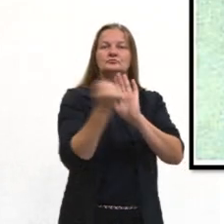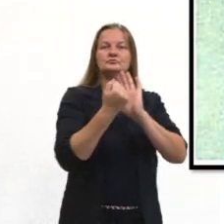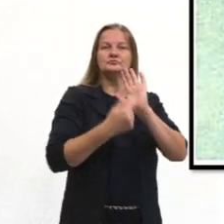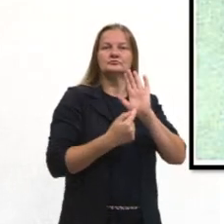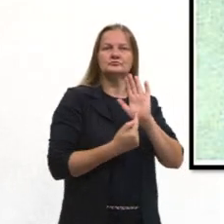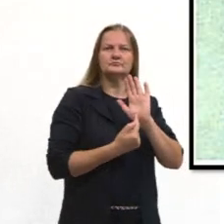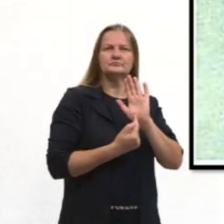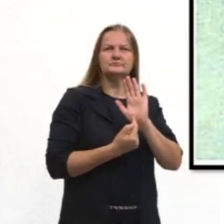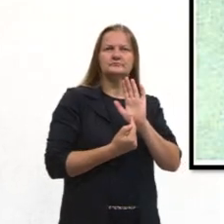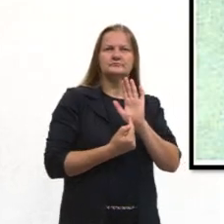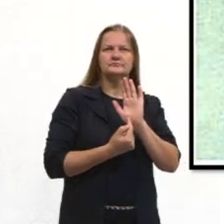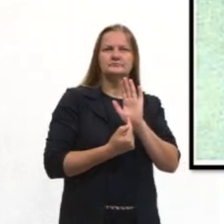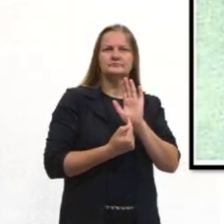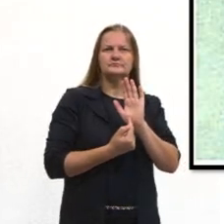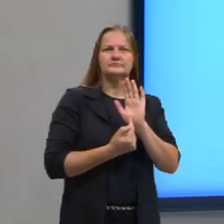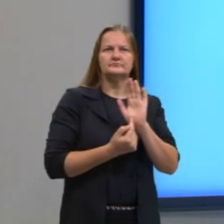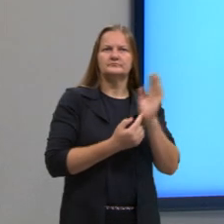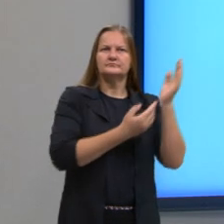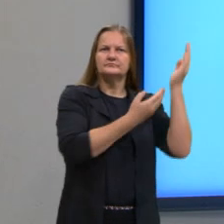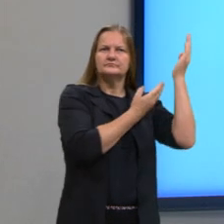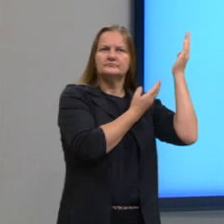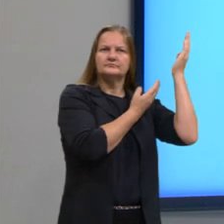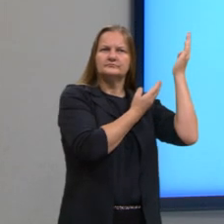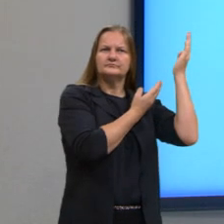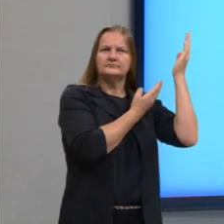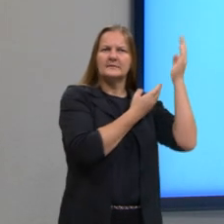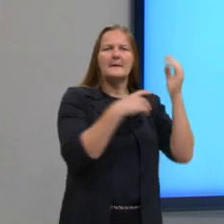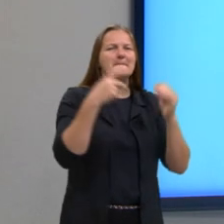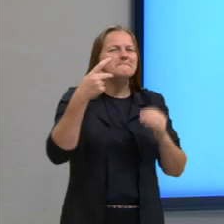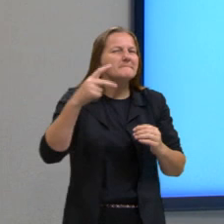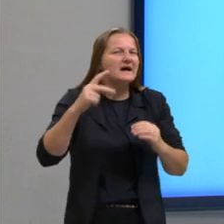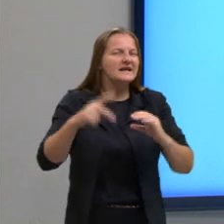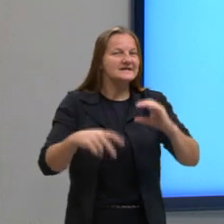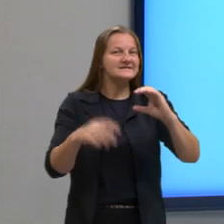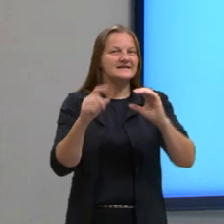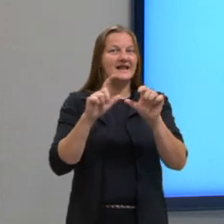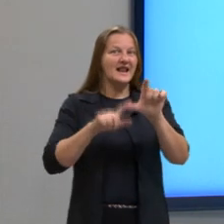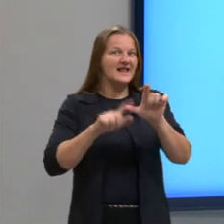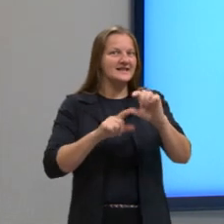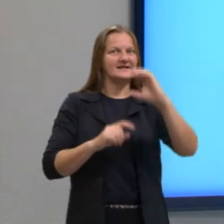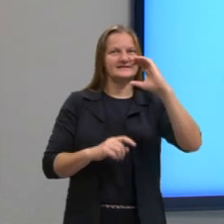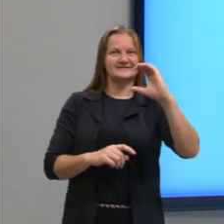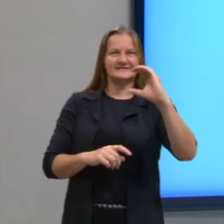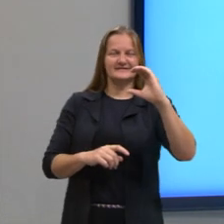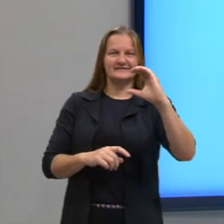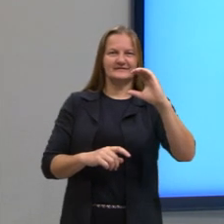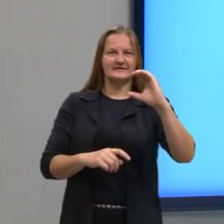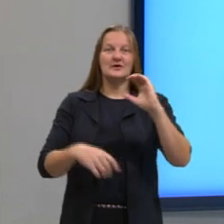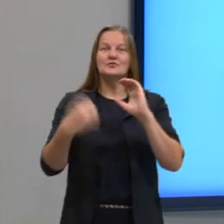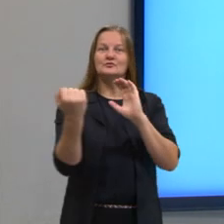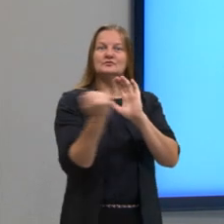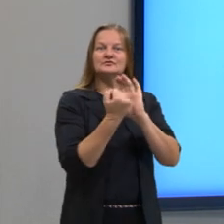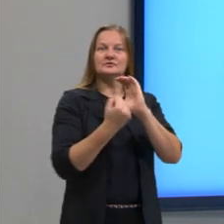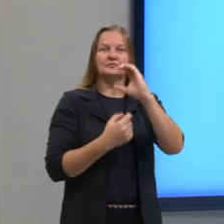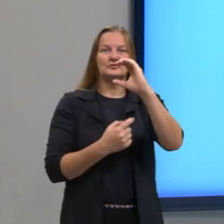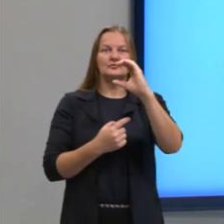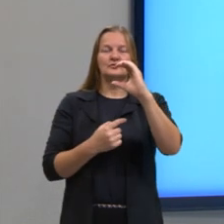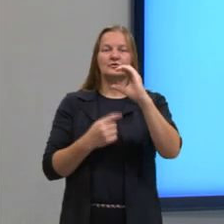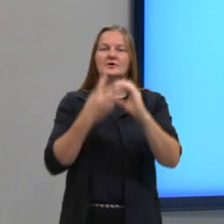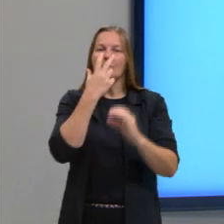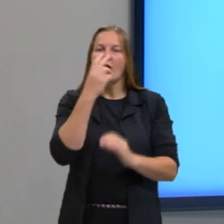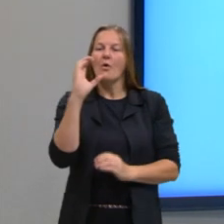aqui é esse símbolo aqui ó que é muito parecido com você este símbolo aqui significa estar